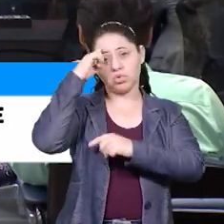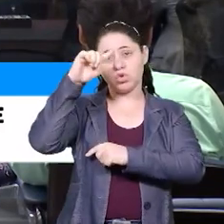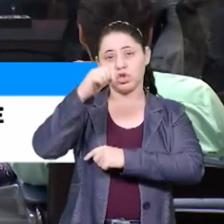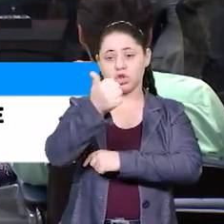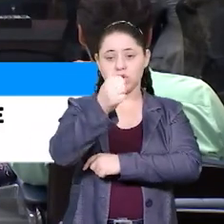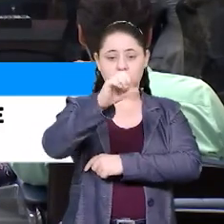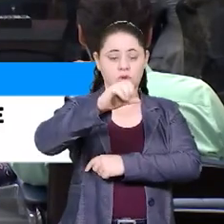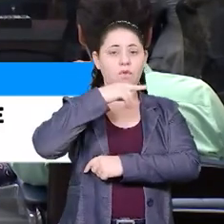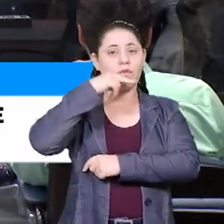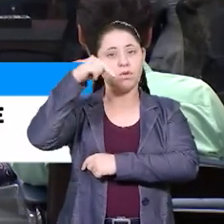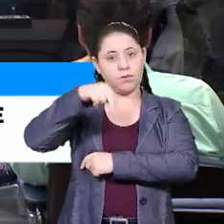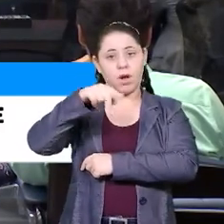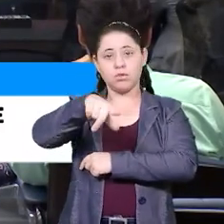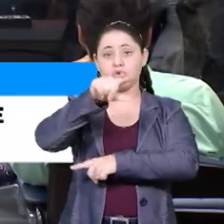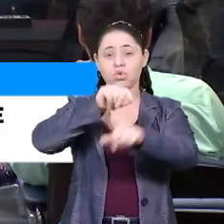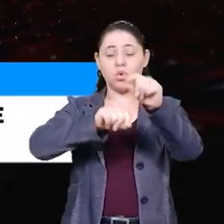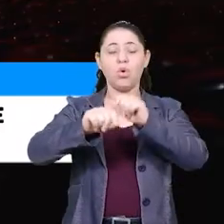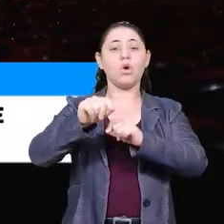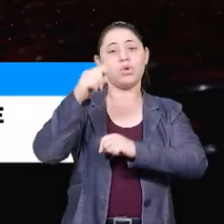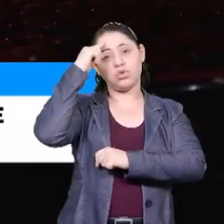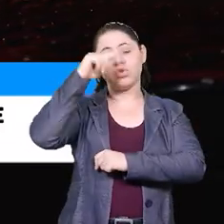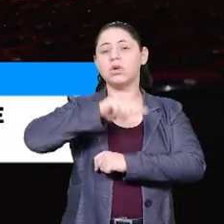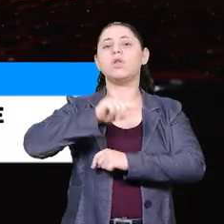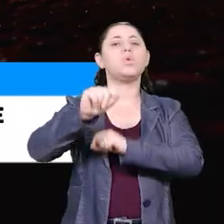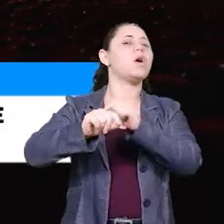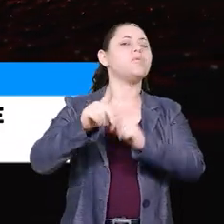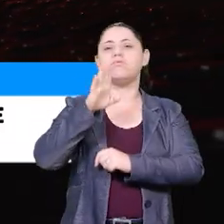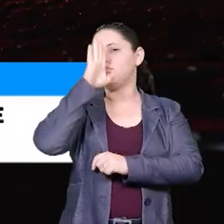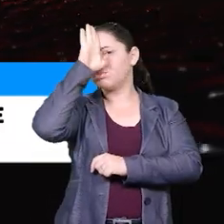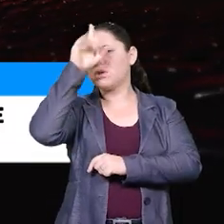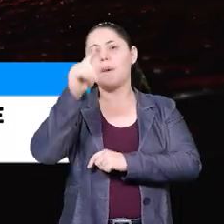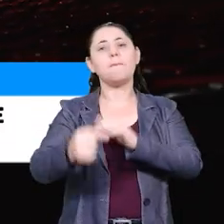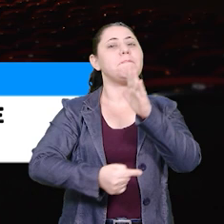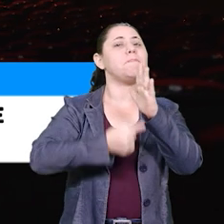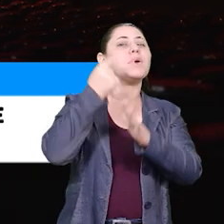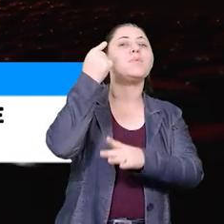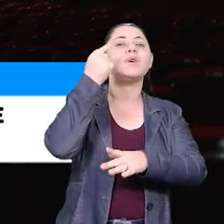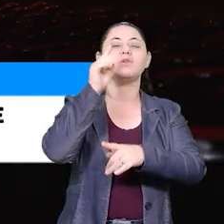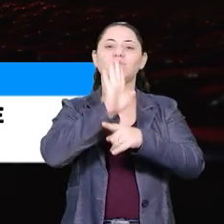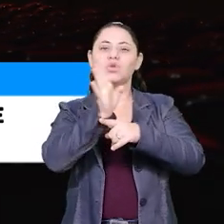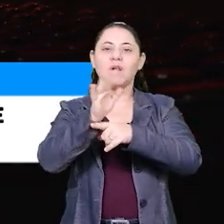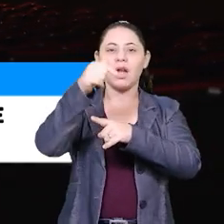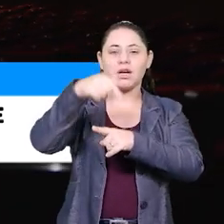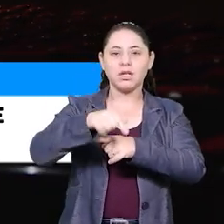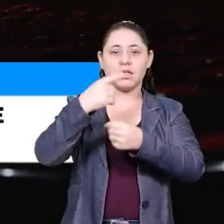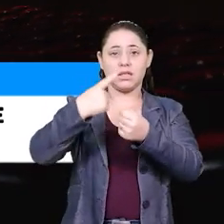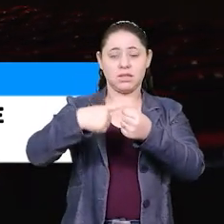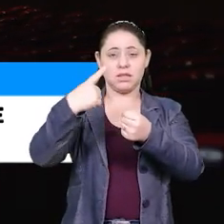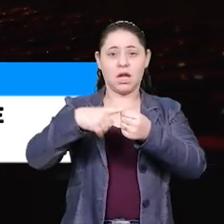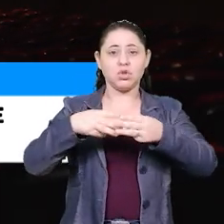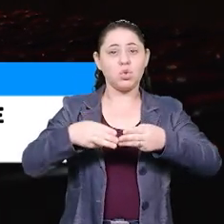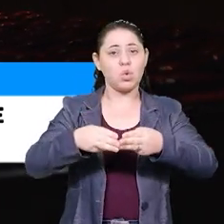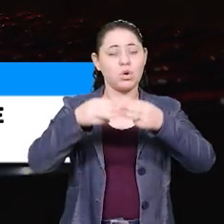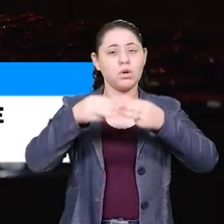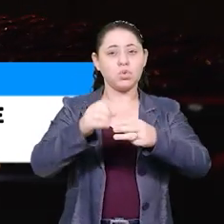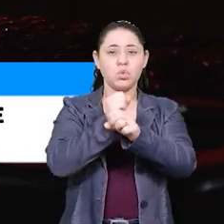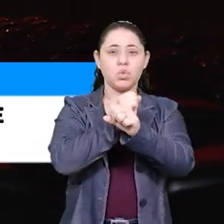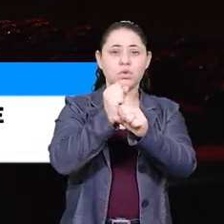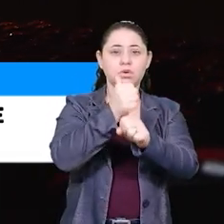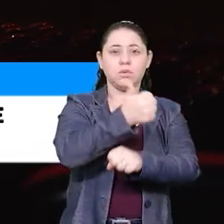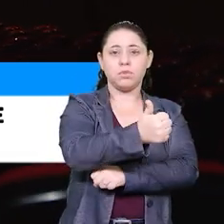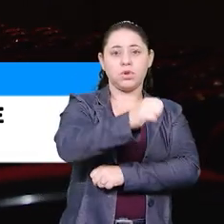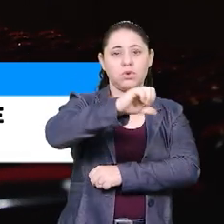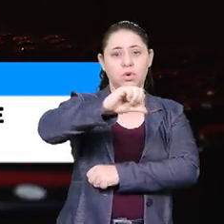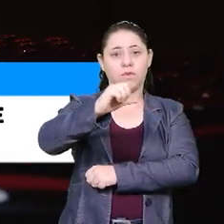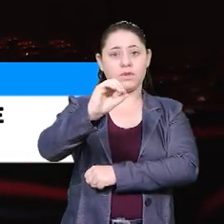anualmente dia 19 de Novembro a escolha da data é uma referência a primeira exibição de cinema no estado na cidade de